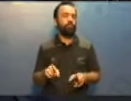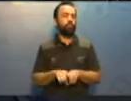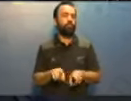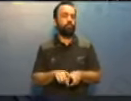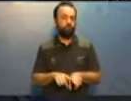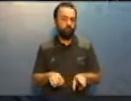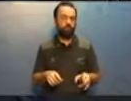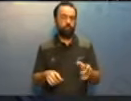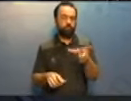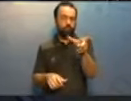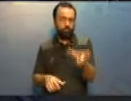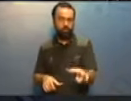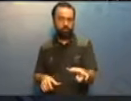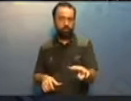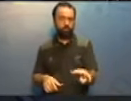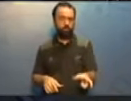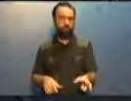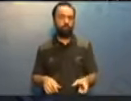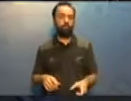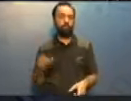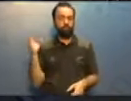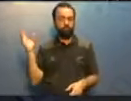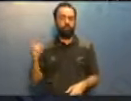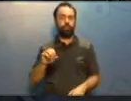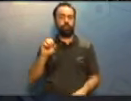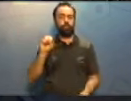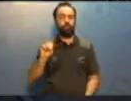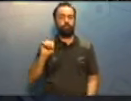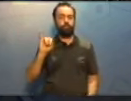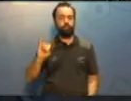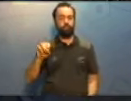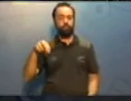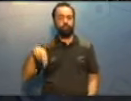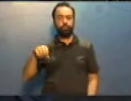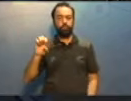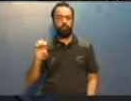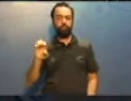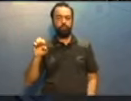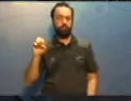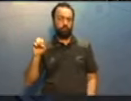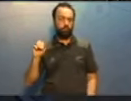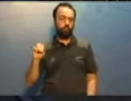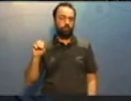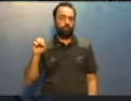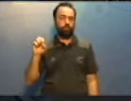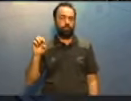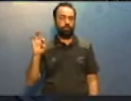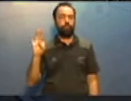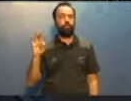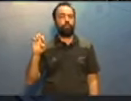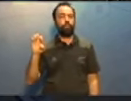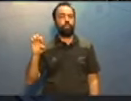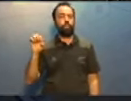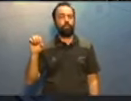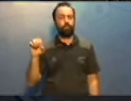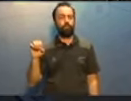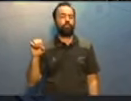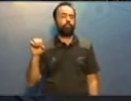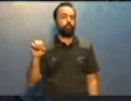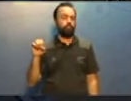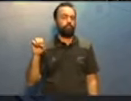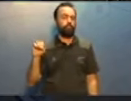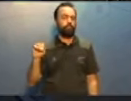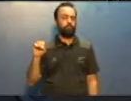também existe um terceiro grupo de pessoas que a gente chama de sinestésico, que é aquele grupo de pessoas que além de ver e além de ouvir, ela se movimenta